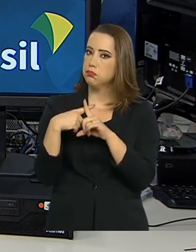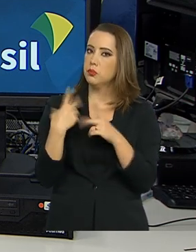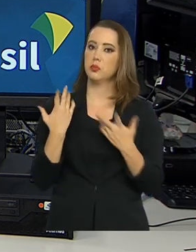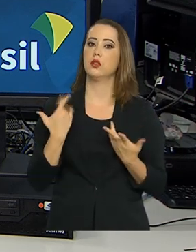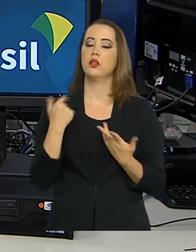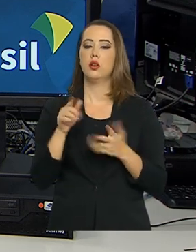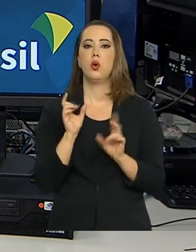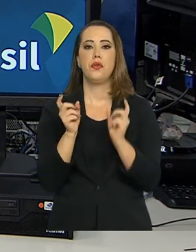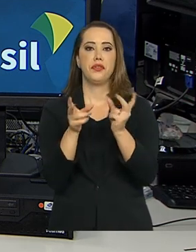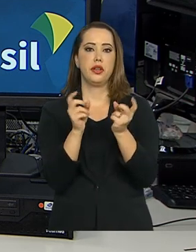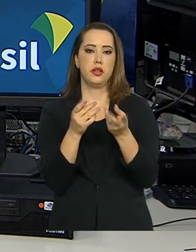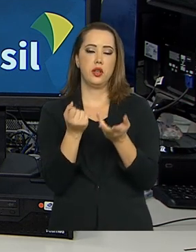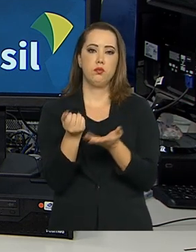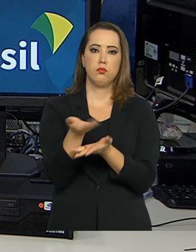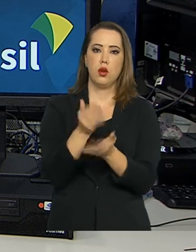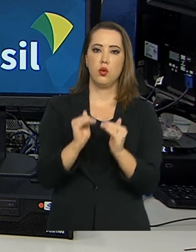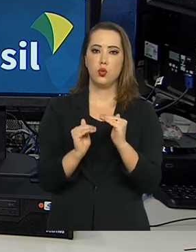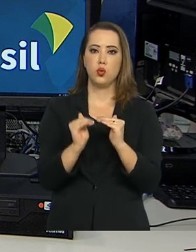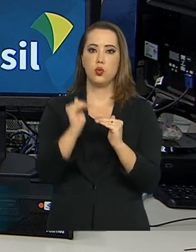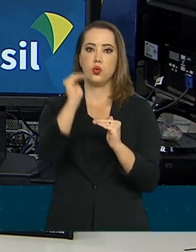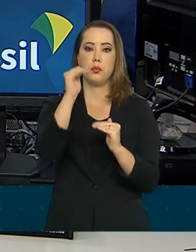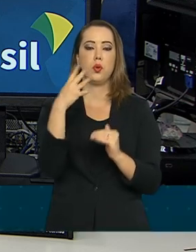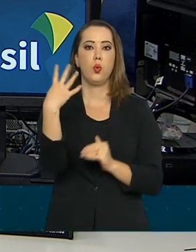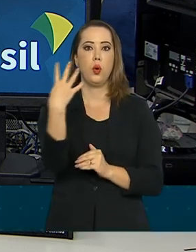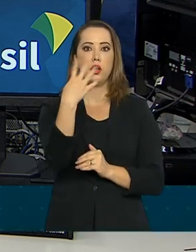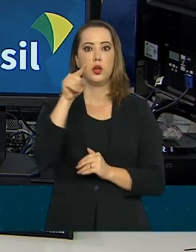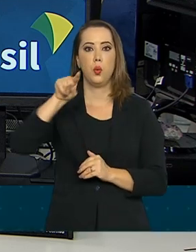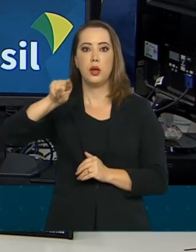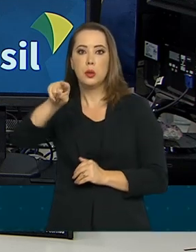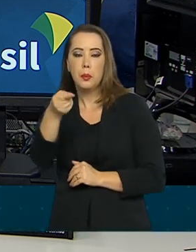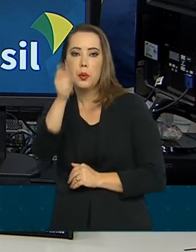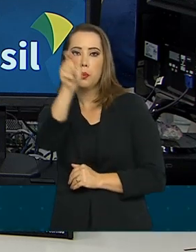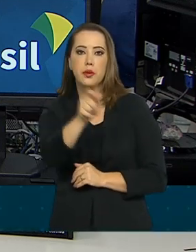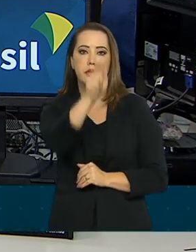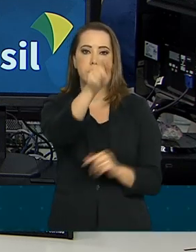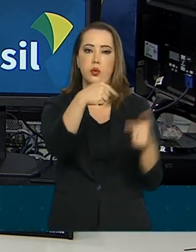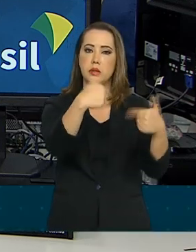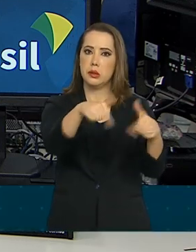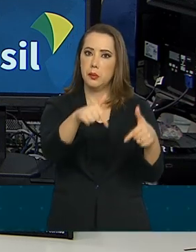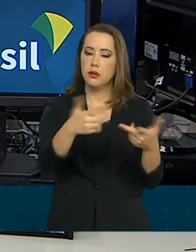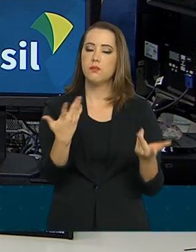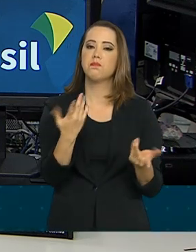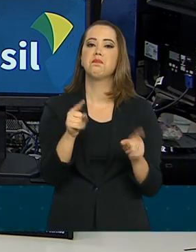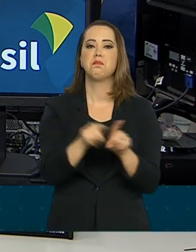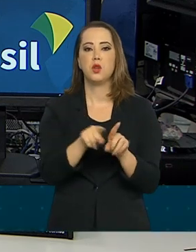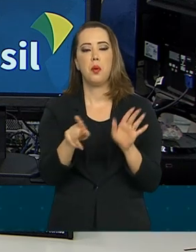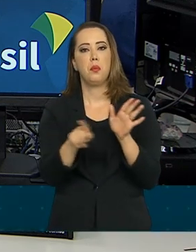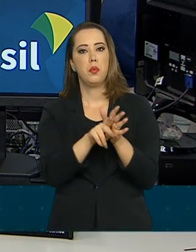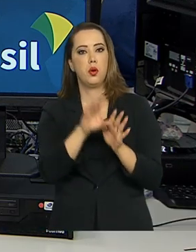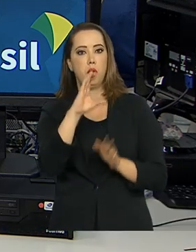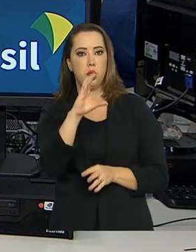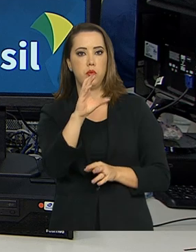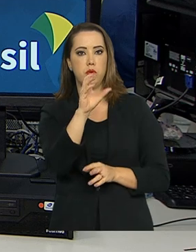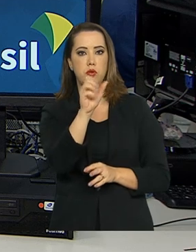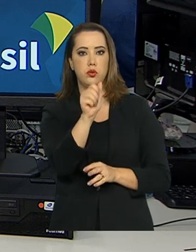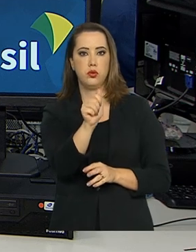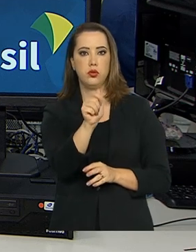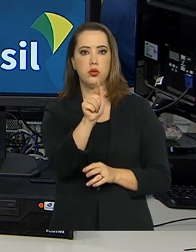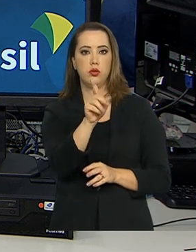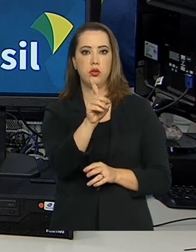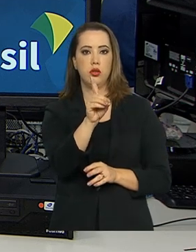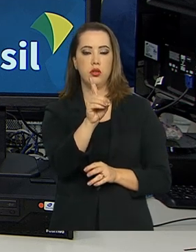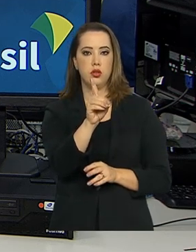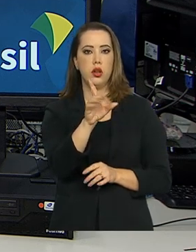comércio, responsável por um aumento de quase 44 mil empregos. Os dados são do Cadastro Geral de Empregados e Desempregados, o